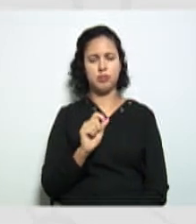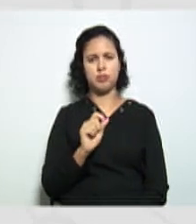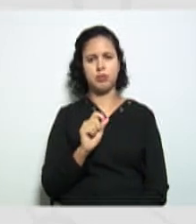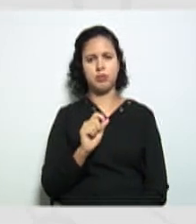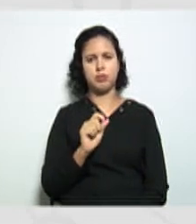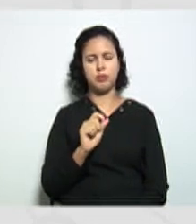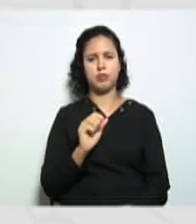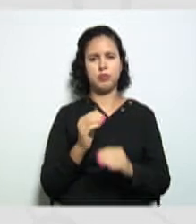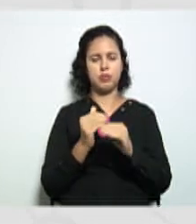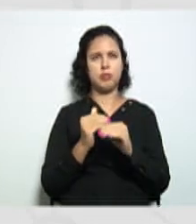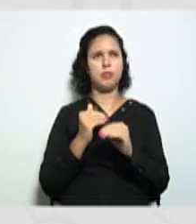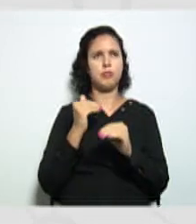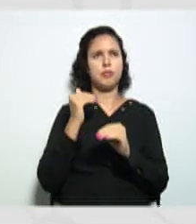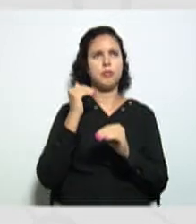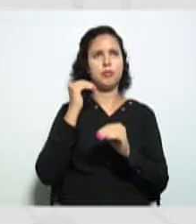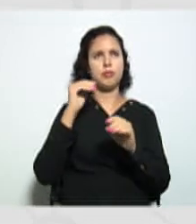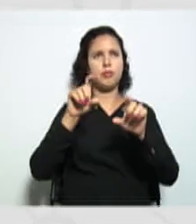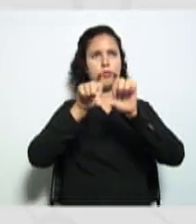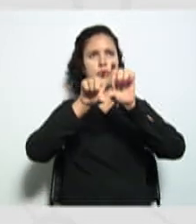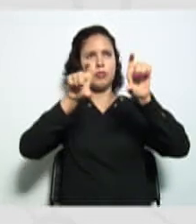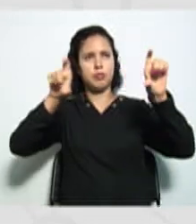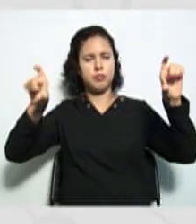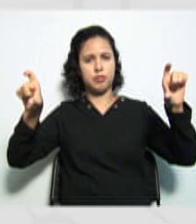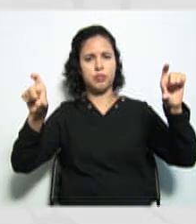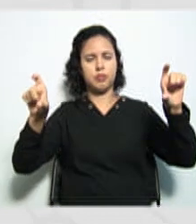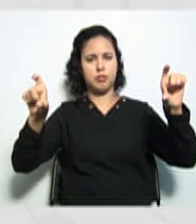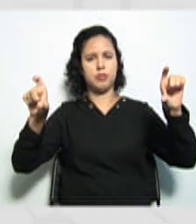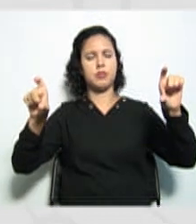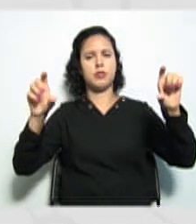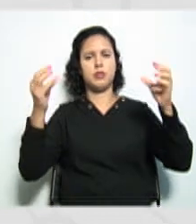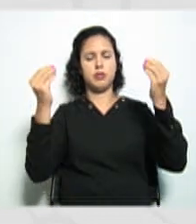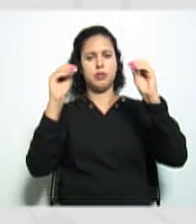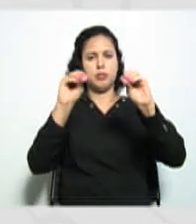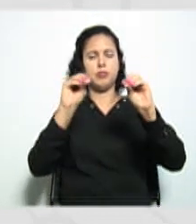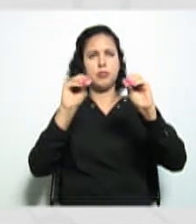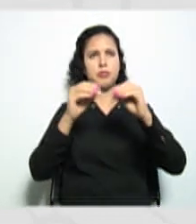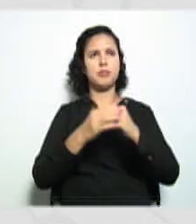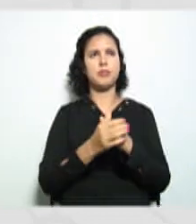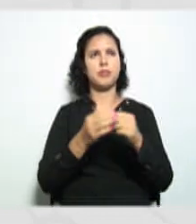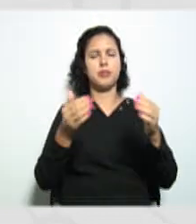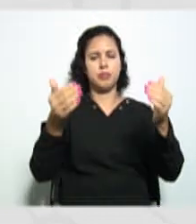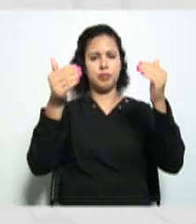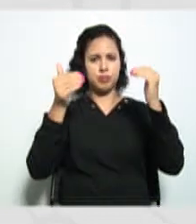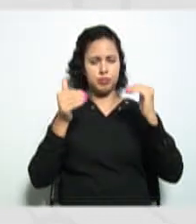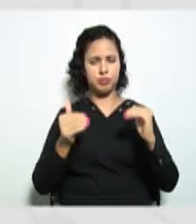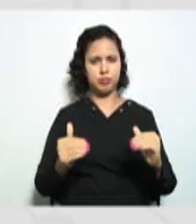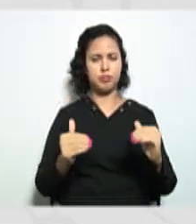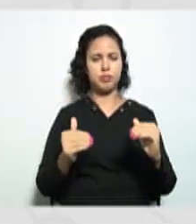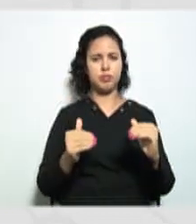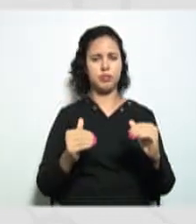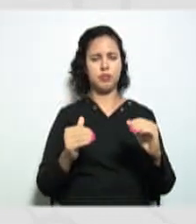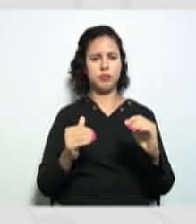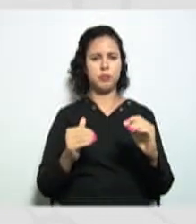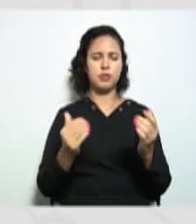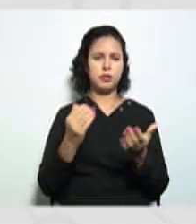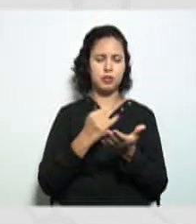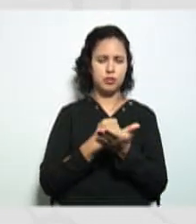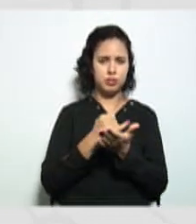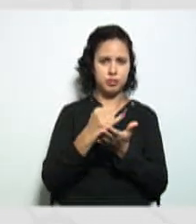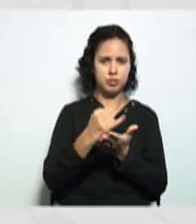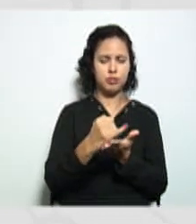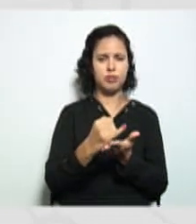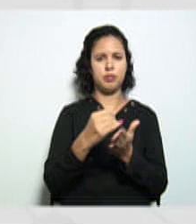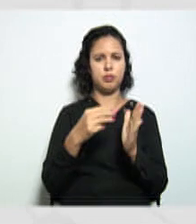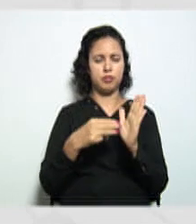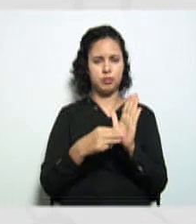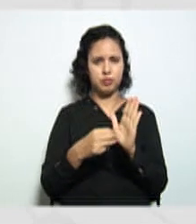topo, né, que é com a identificação do evento. Ele tem o corpo do trabalho, que vai trazer introdução,